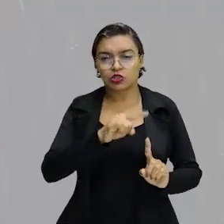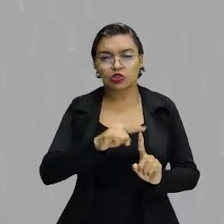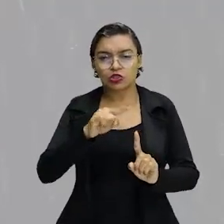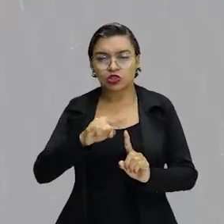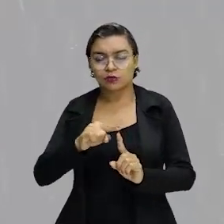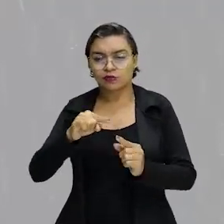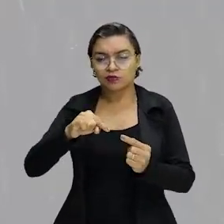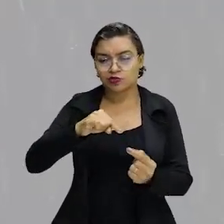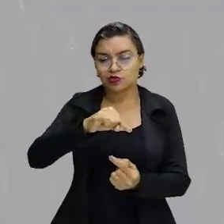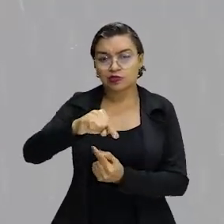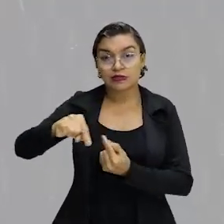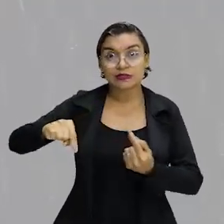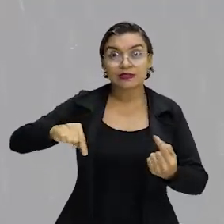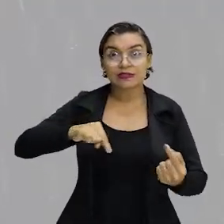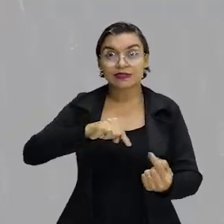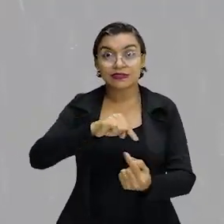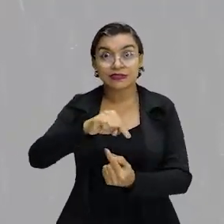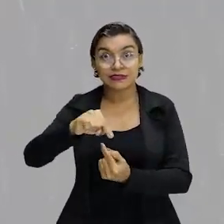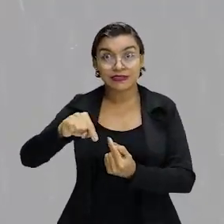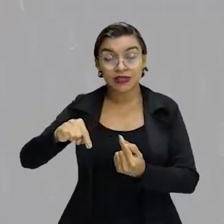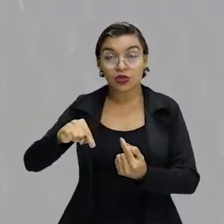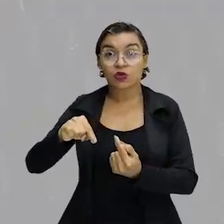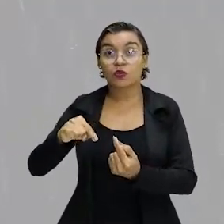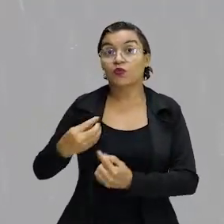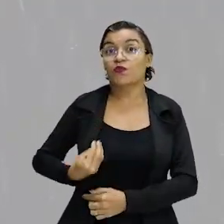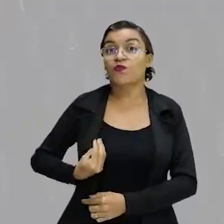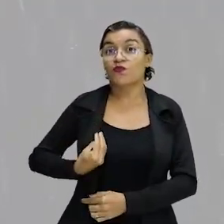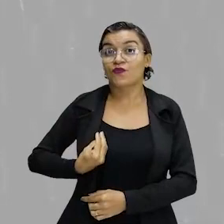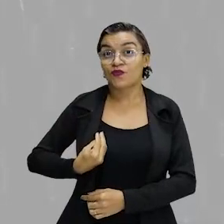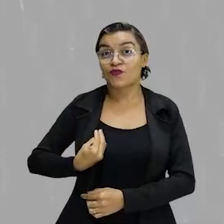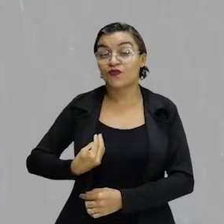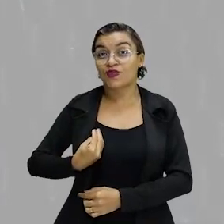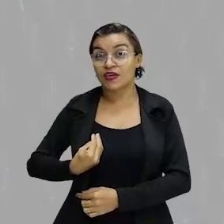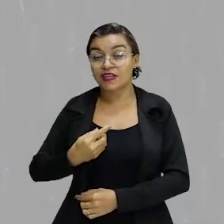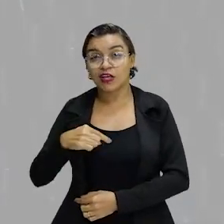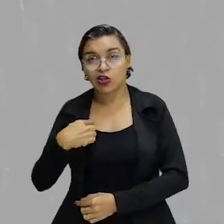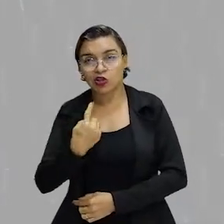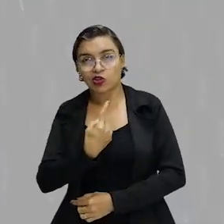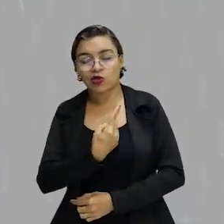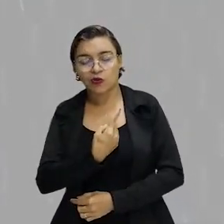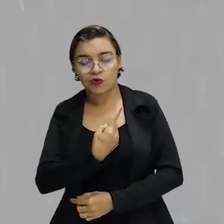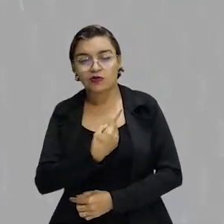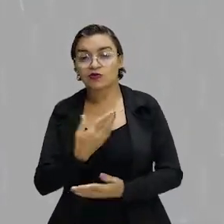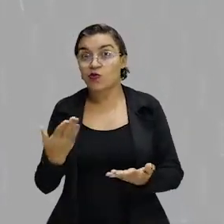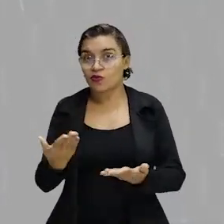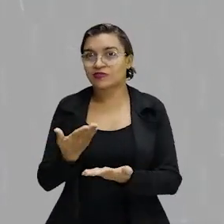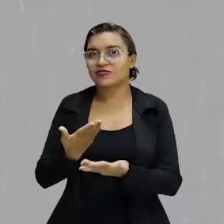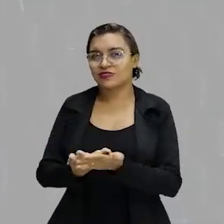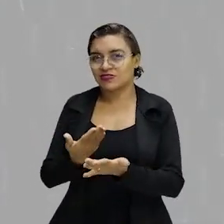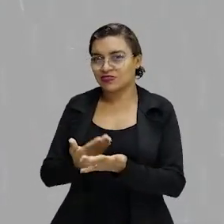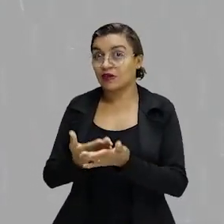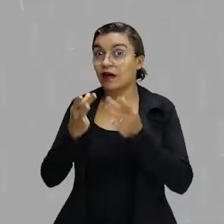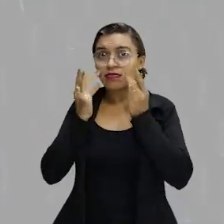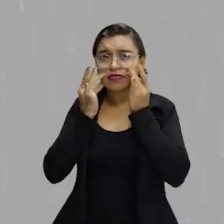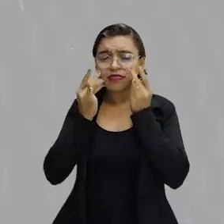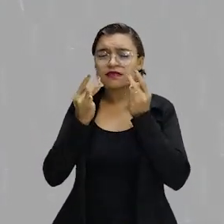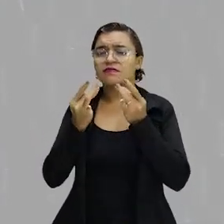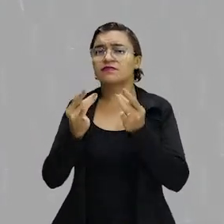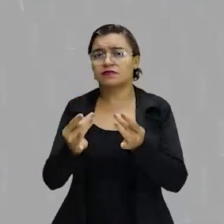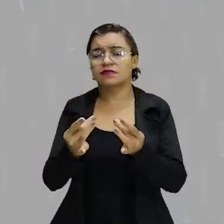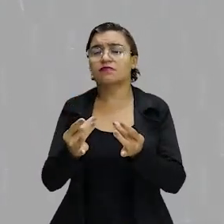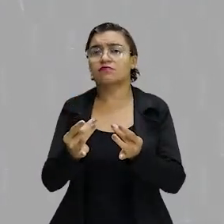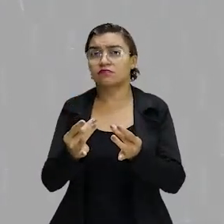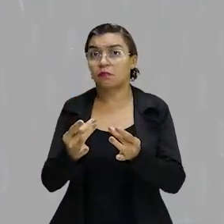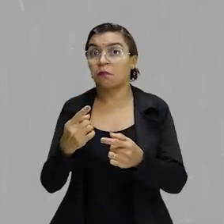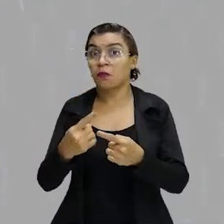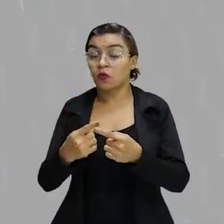de vida. Existem vários tipos de ciclo de vida e nós vamos ver eles hoje aqui. Então, presta bastante atenção que cai